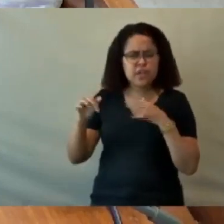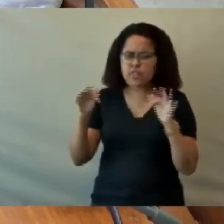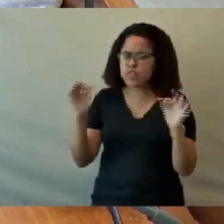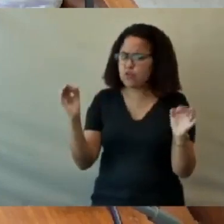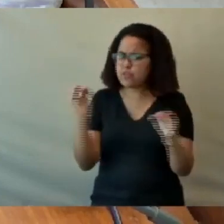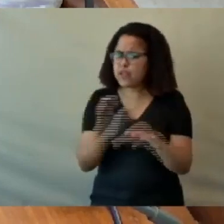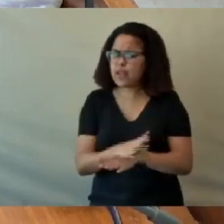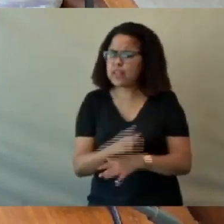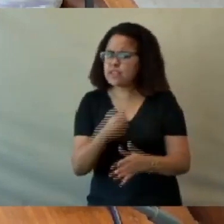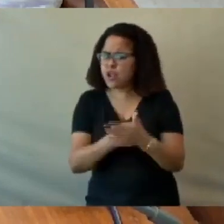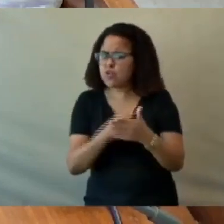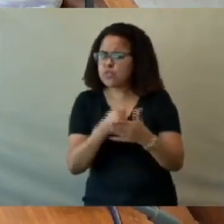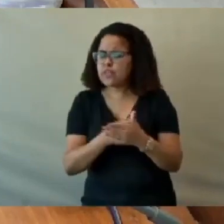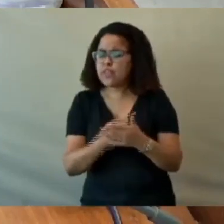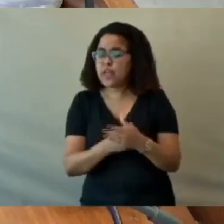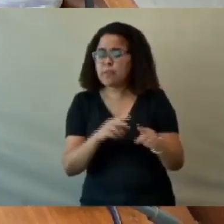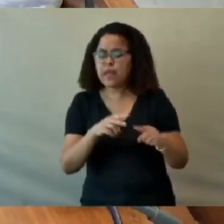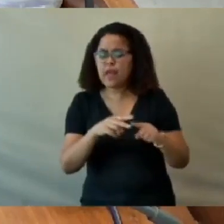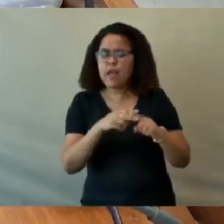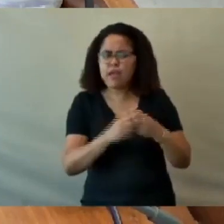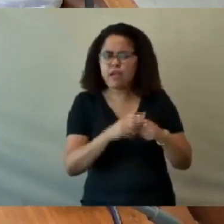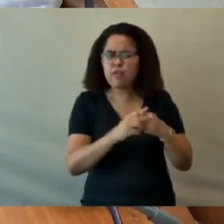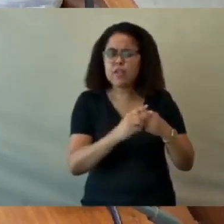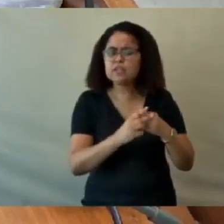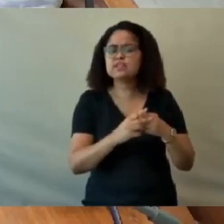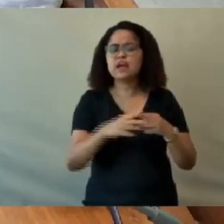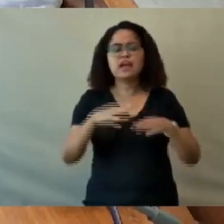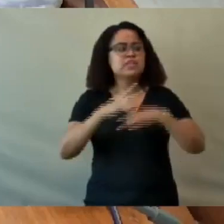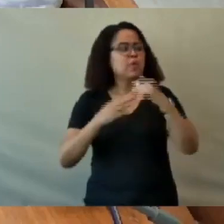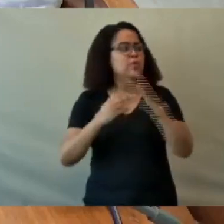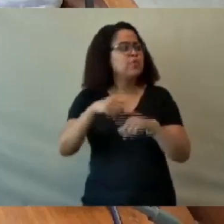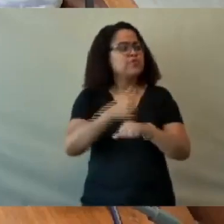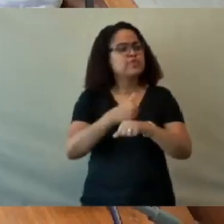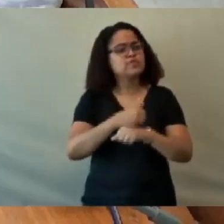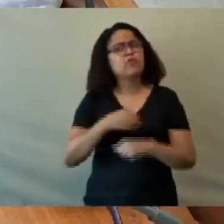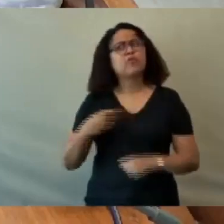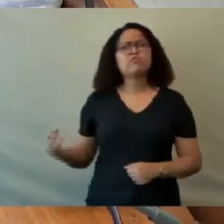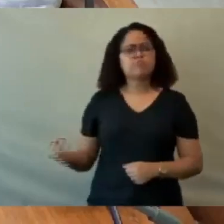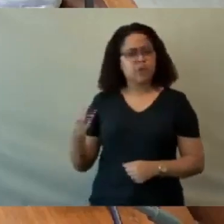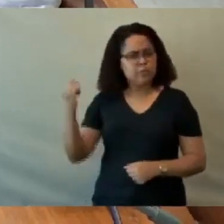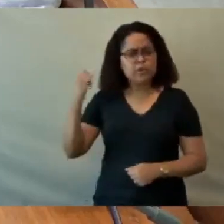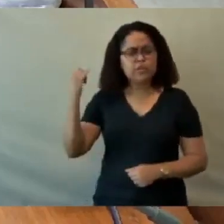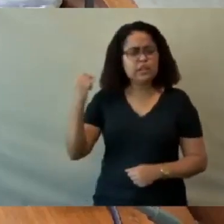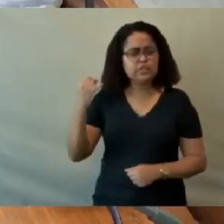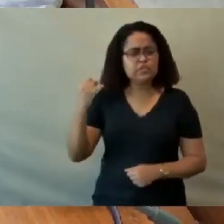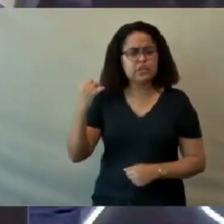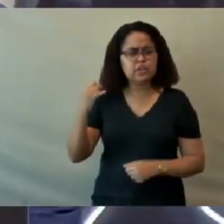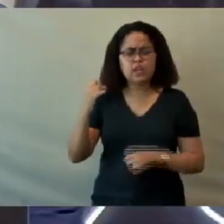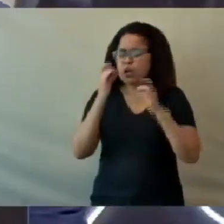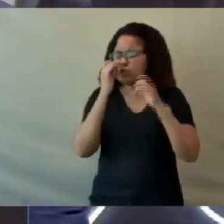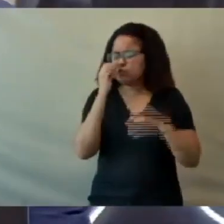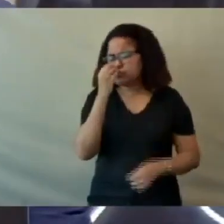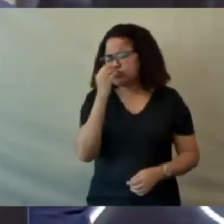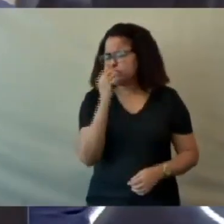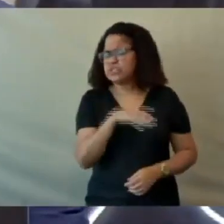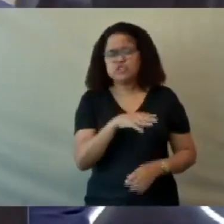que é tão importante viu Cláudia a gente precisa disso pode contar com a gente no que for possível obrigado boa tarde a todos